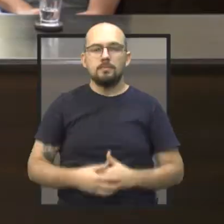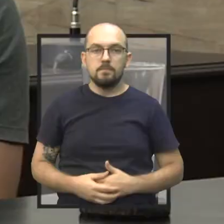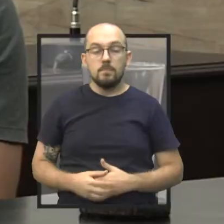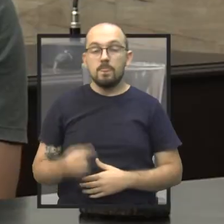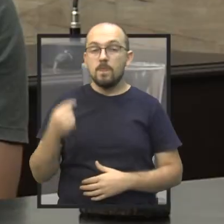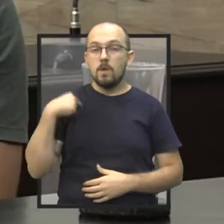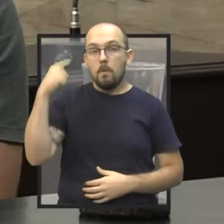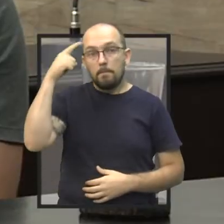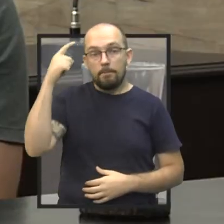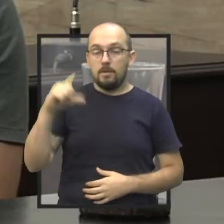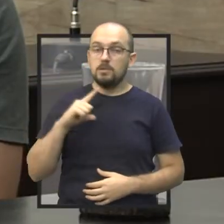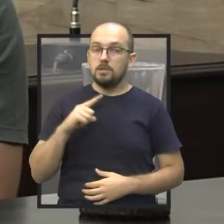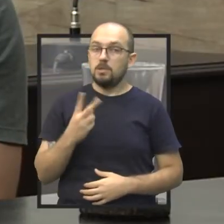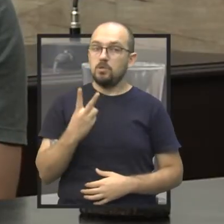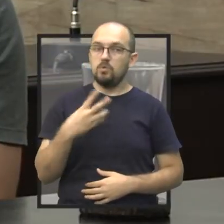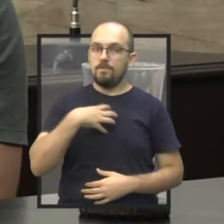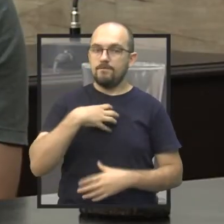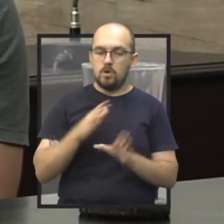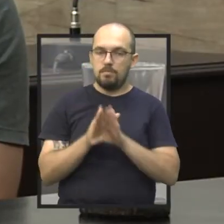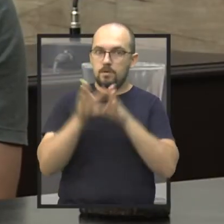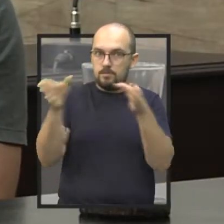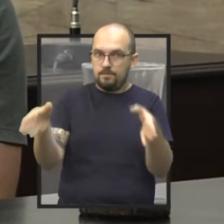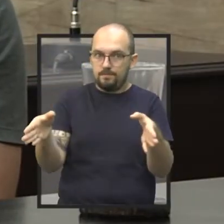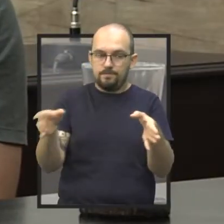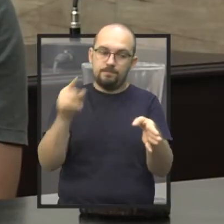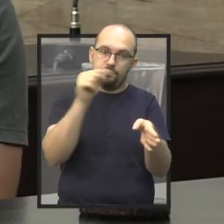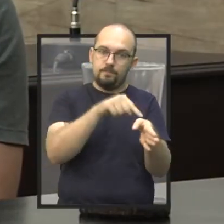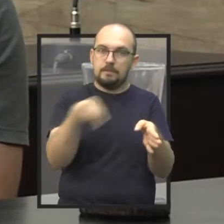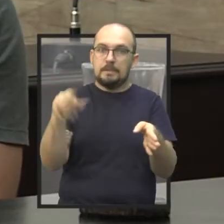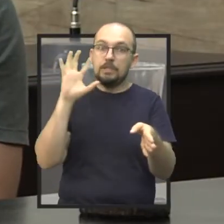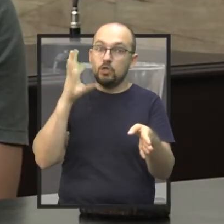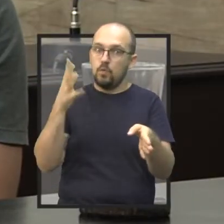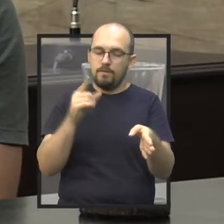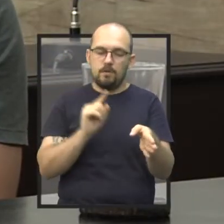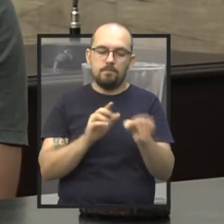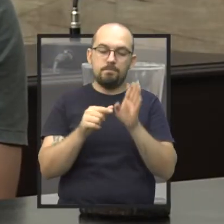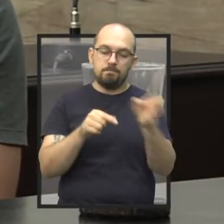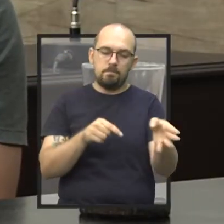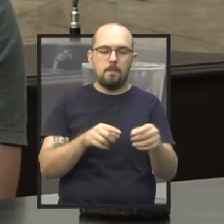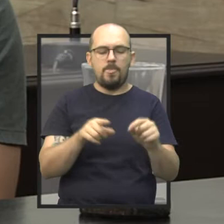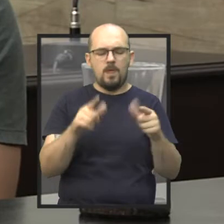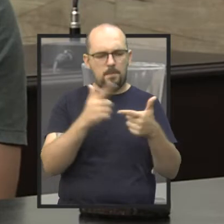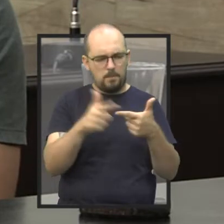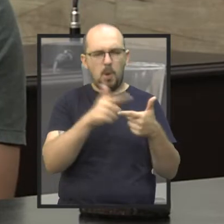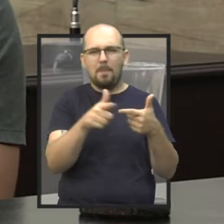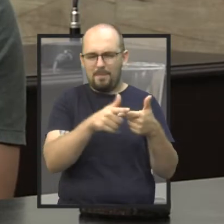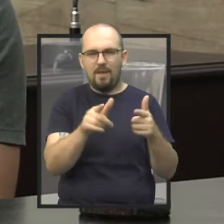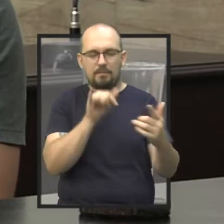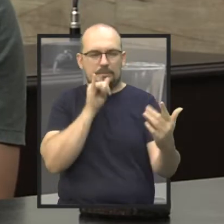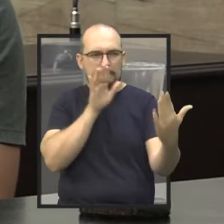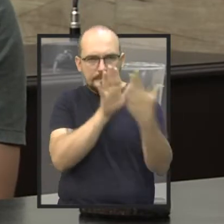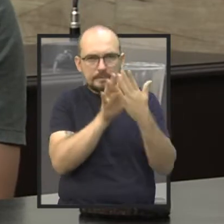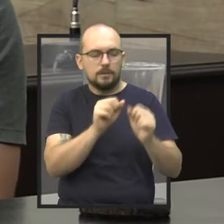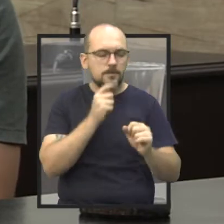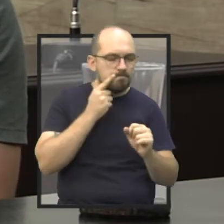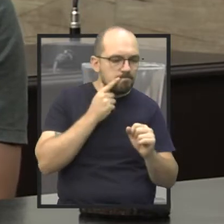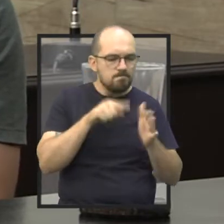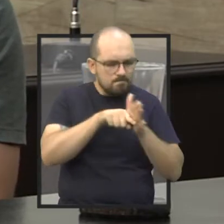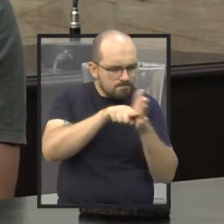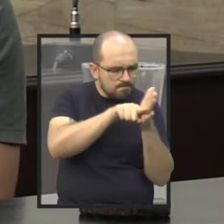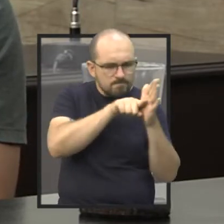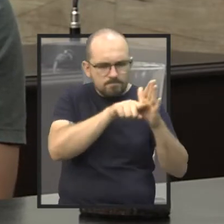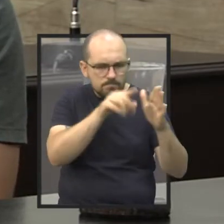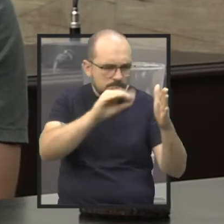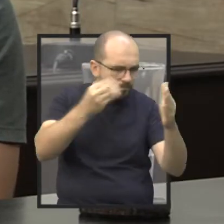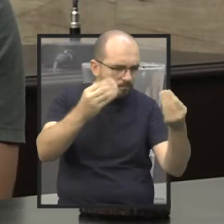que há duas formas de nós resolvermos um problema, Ângelo. Ou a gente descasca, desmonta ele e faz os